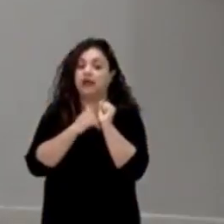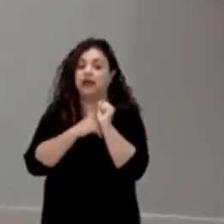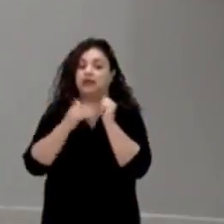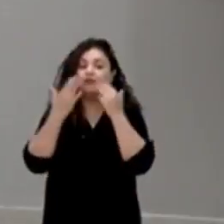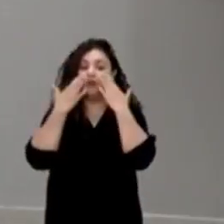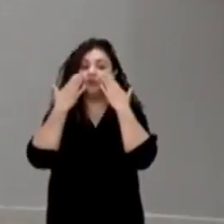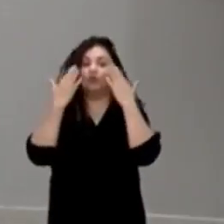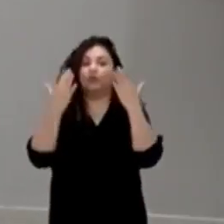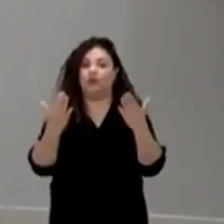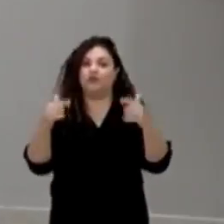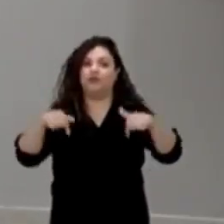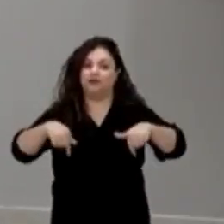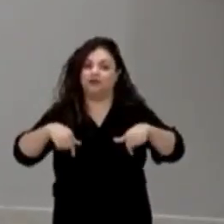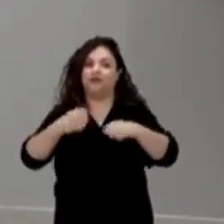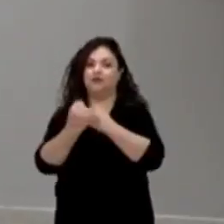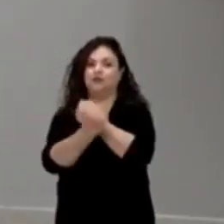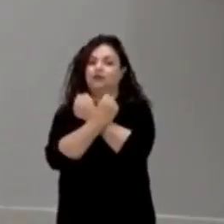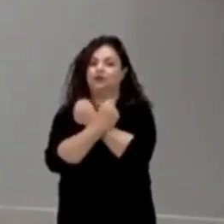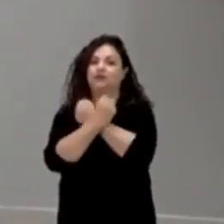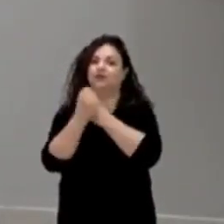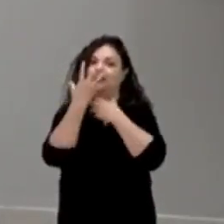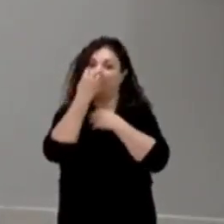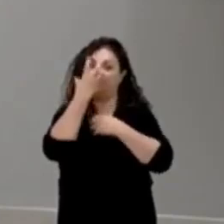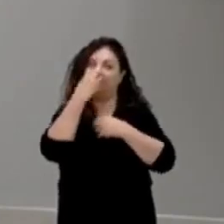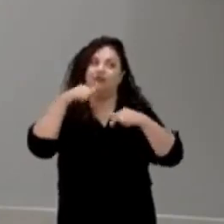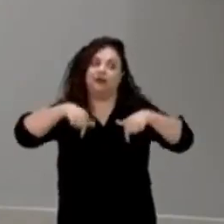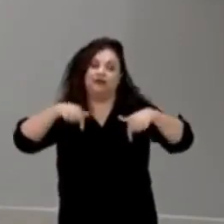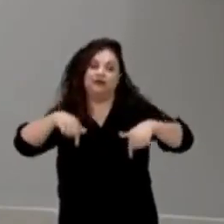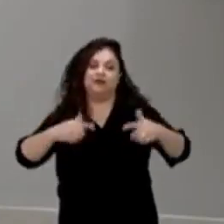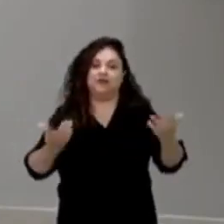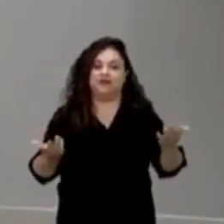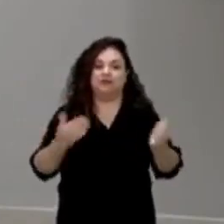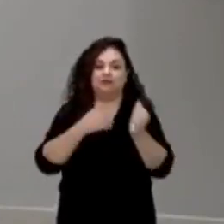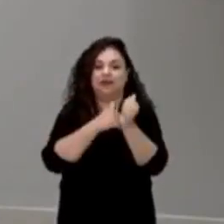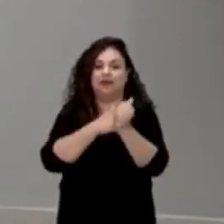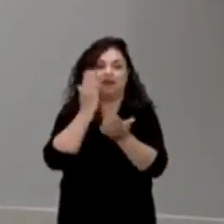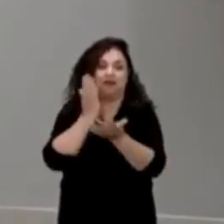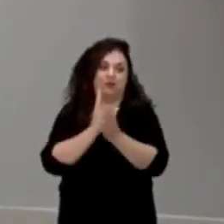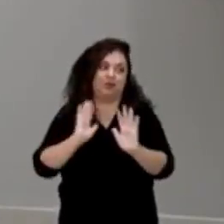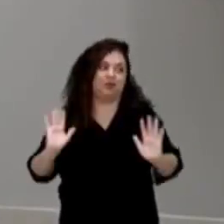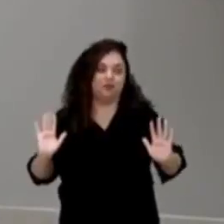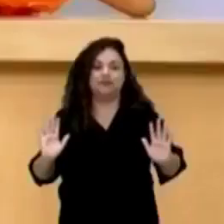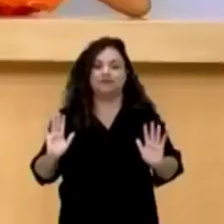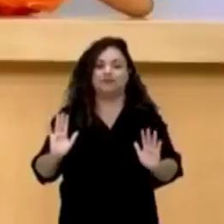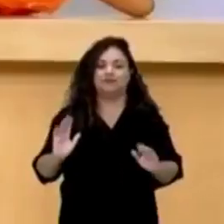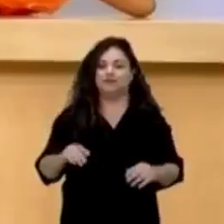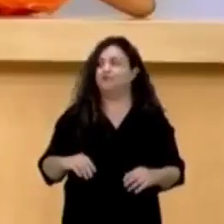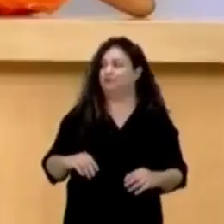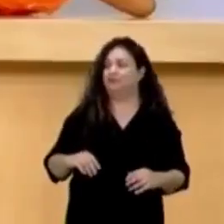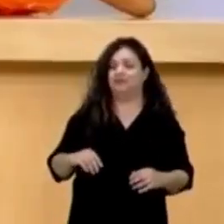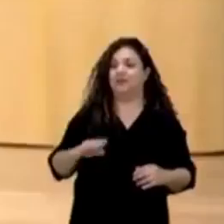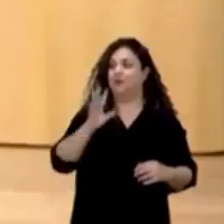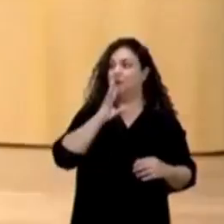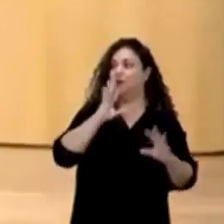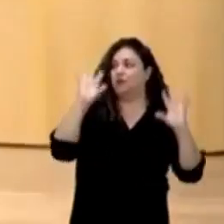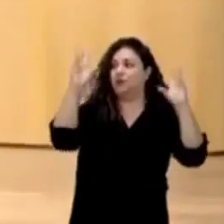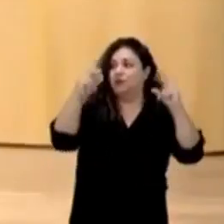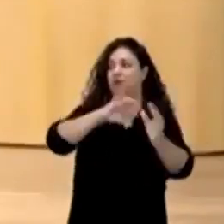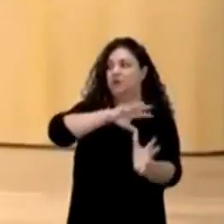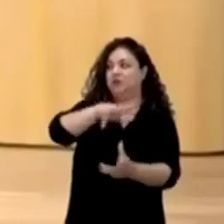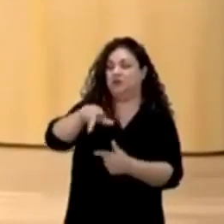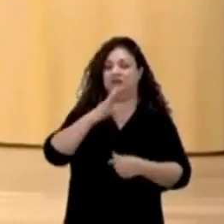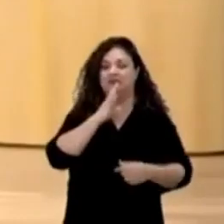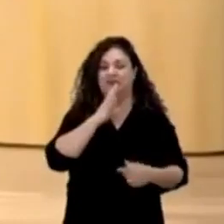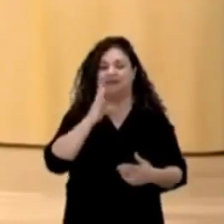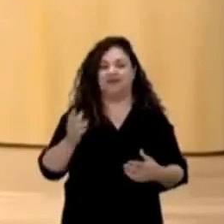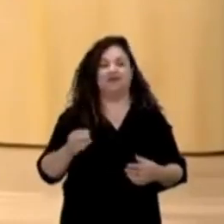que ser velada, né? Sim. Porque aí agora eu tô fazendo as gravações aqui e secreta ficou nada, né? É, o agente secreto mais conhecido do mundo. É. Você viu